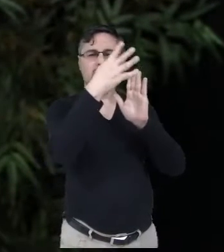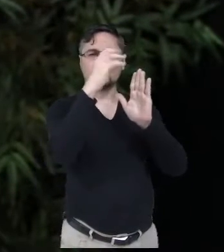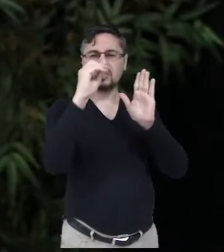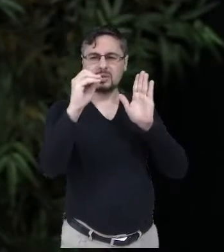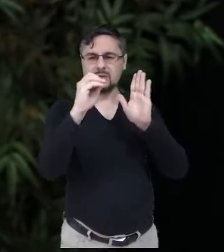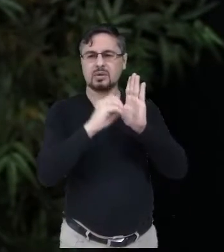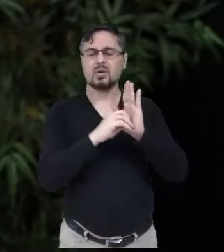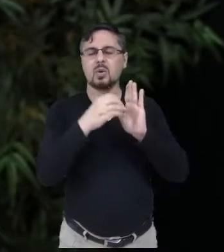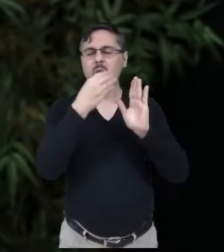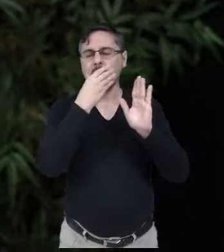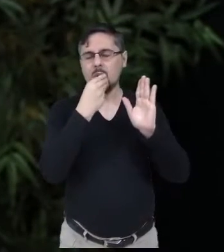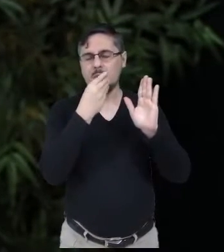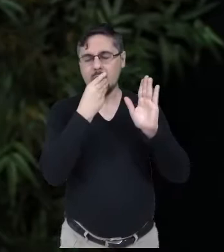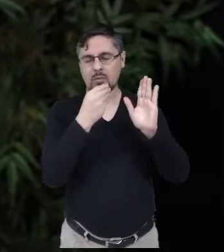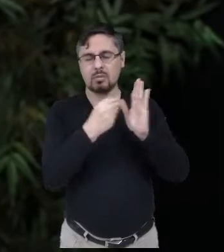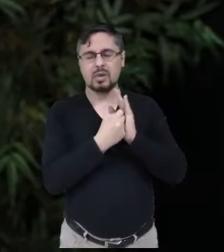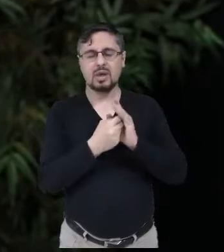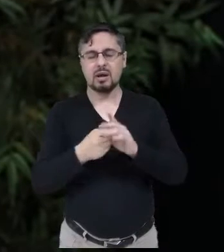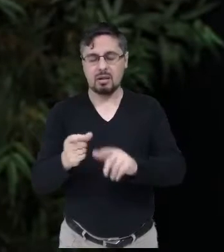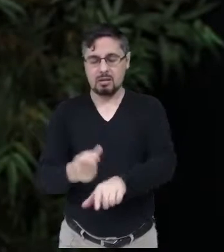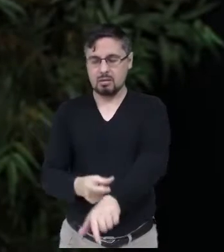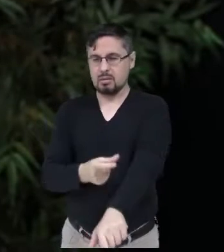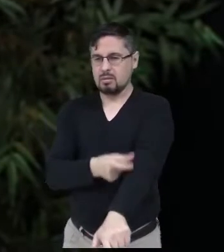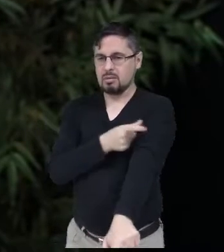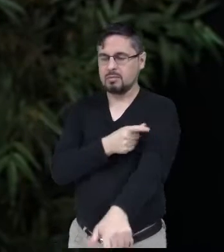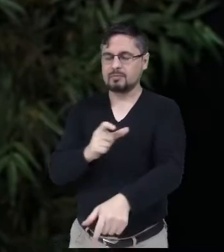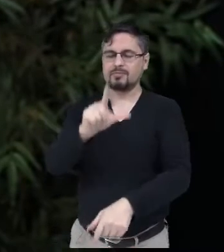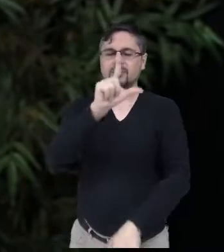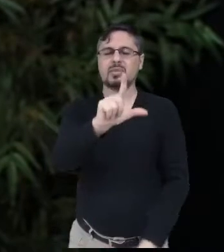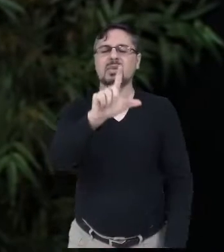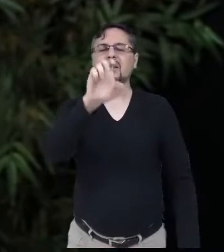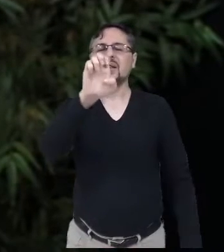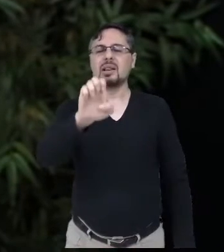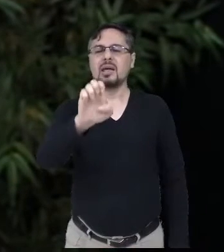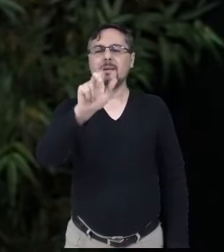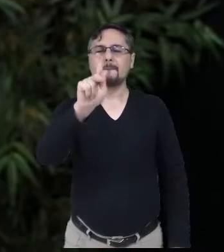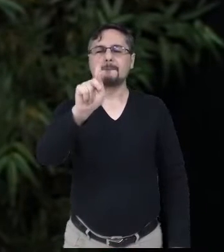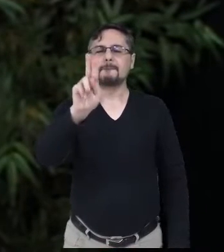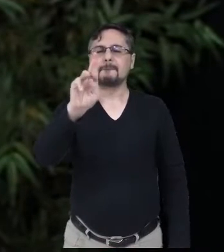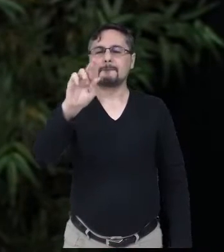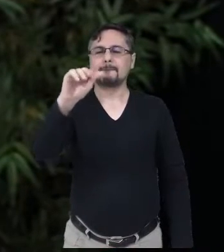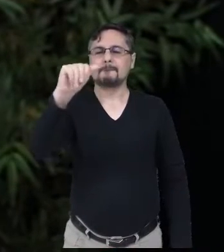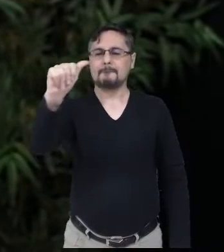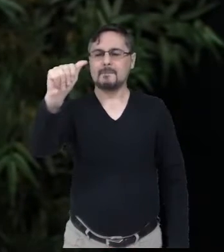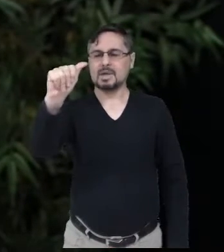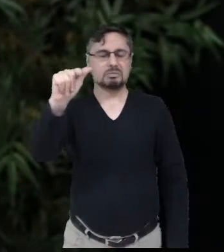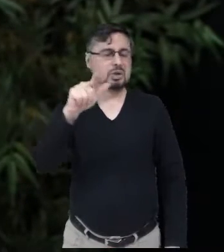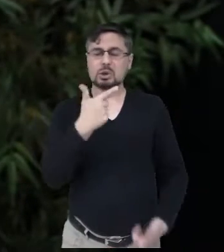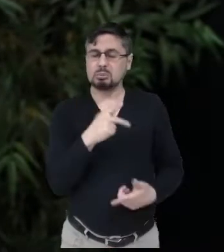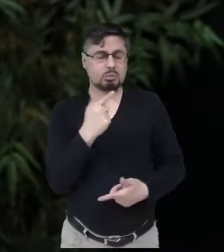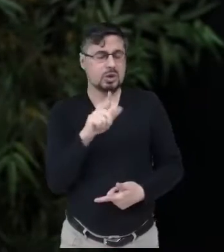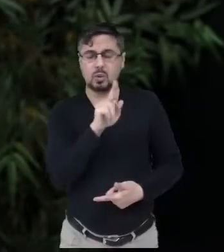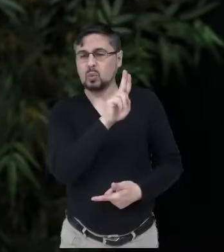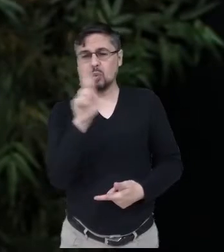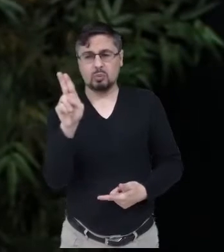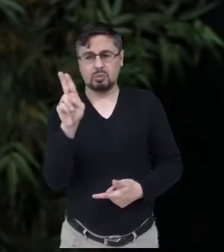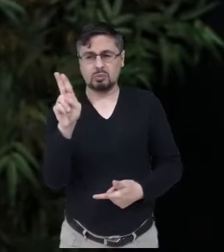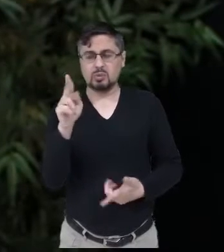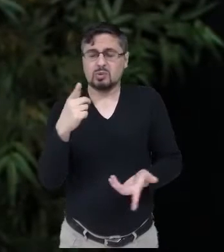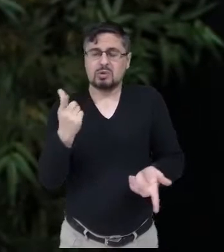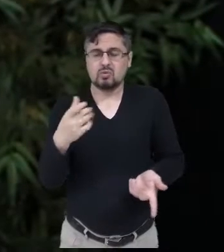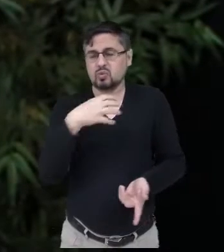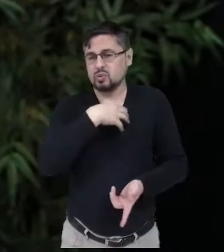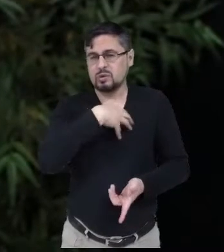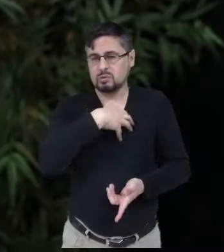A situação desse homem era uma situação terrível, inclusive ele não tem um nome, ele tem uma qualificação: era leproso. O